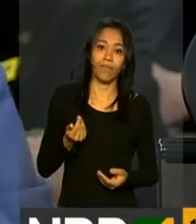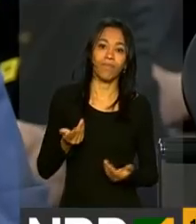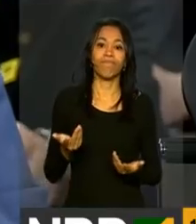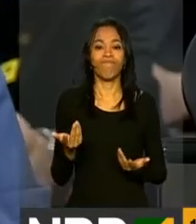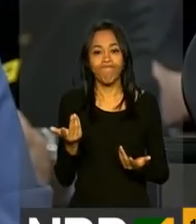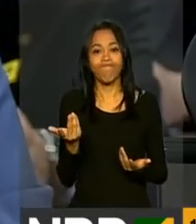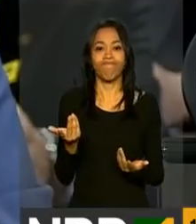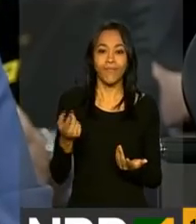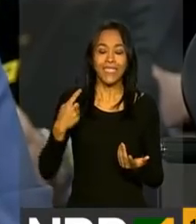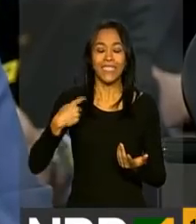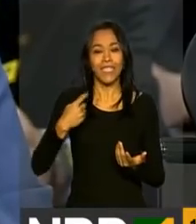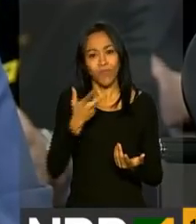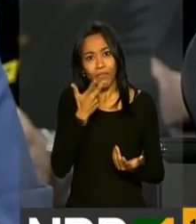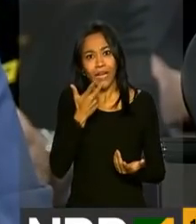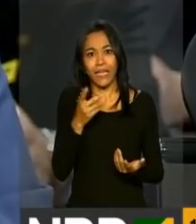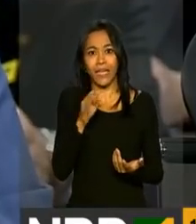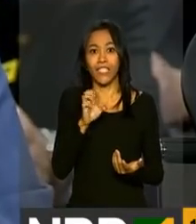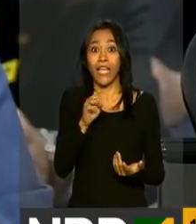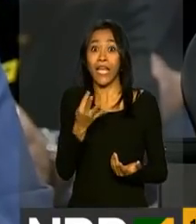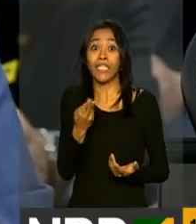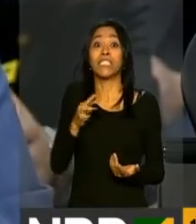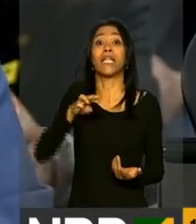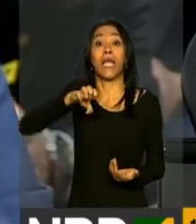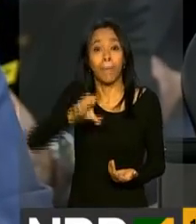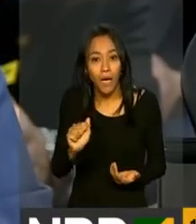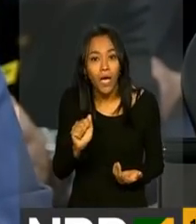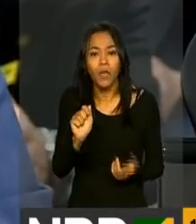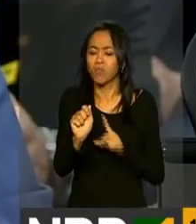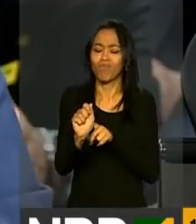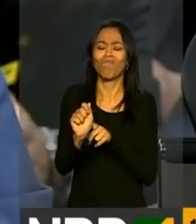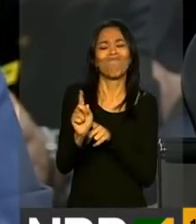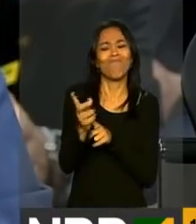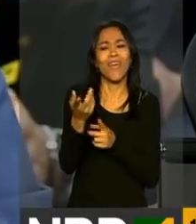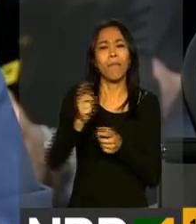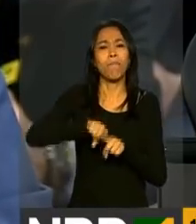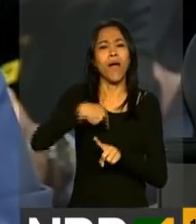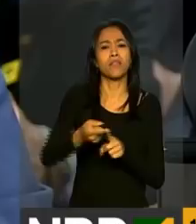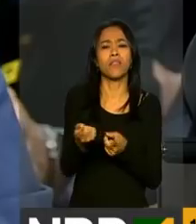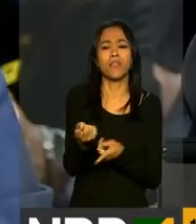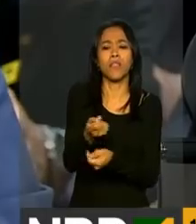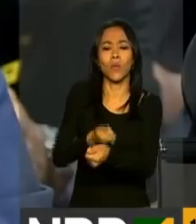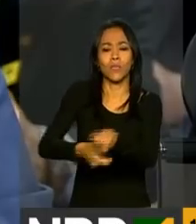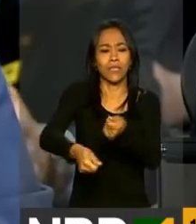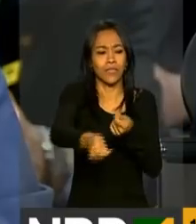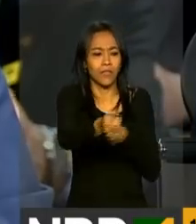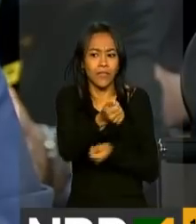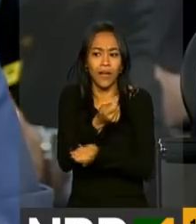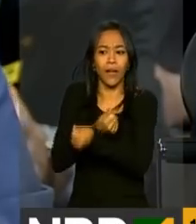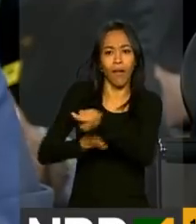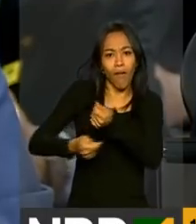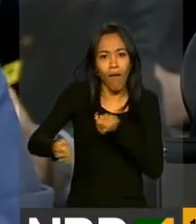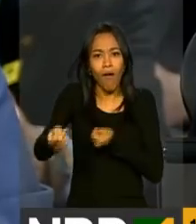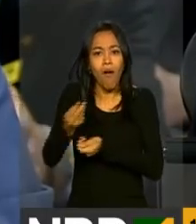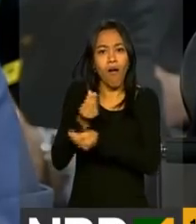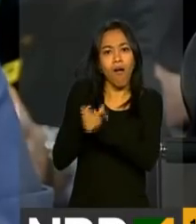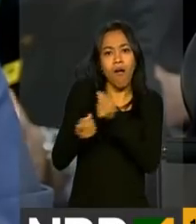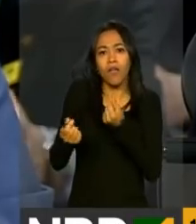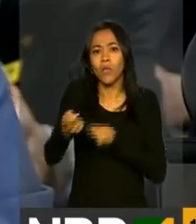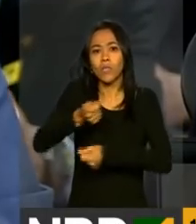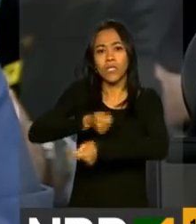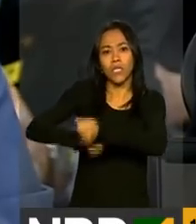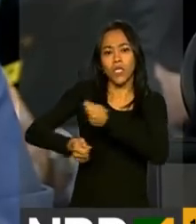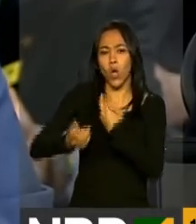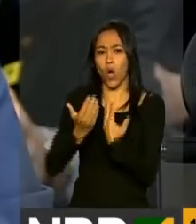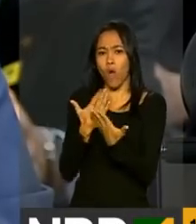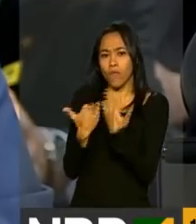mas que eu vou acrescentar o vocábulo negociada por que vou relatar como as coisas se deram né nós